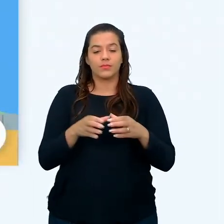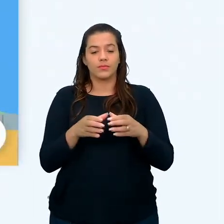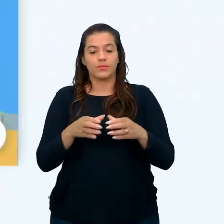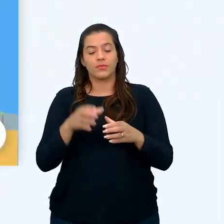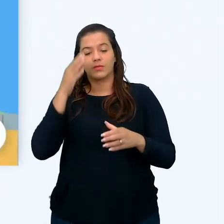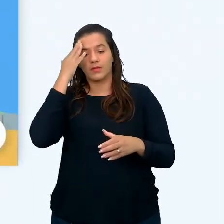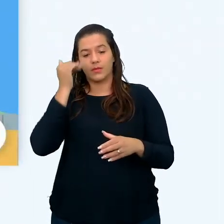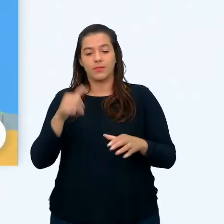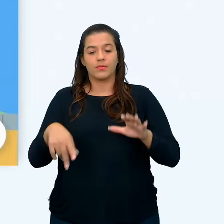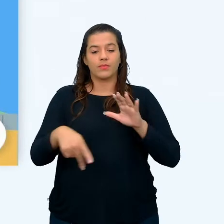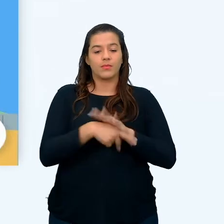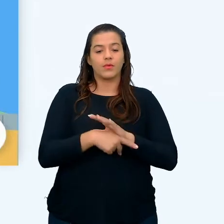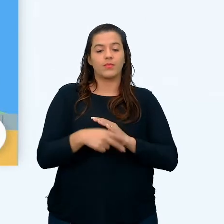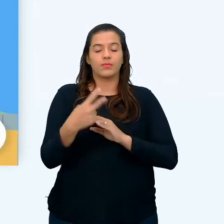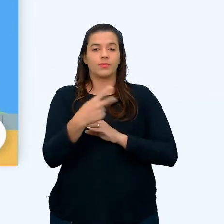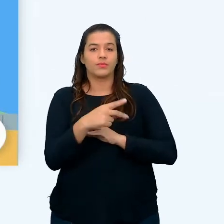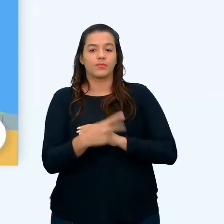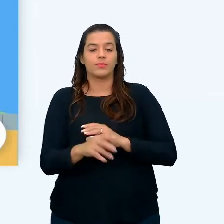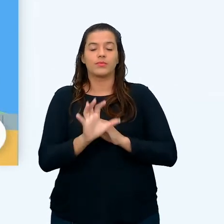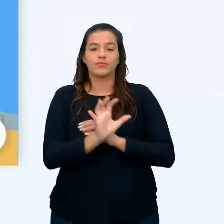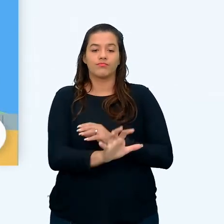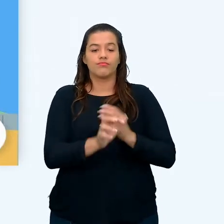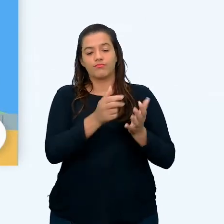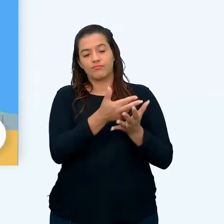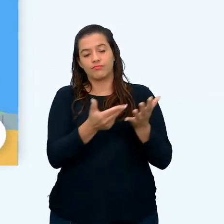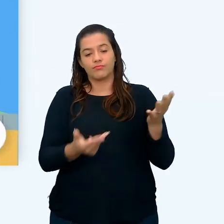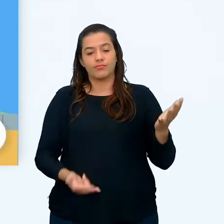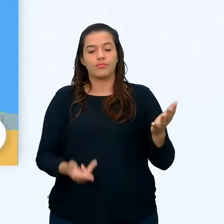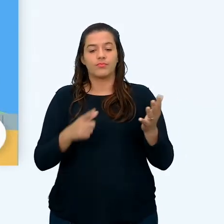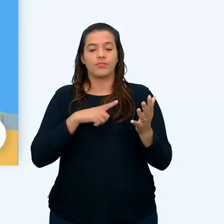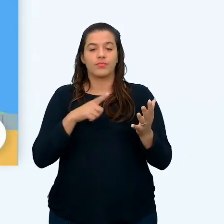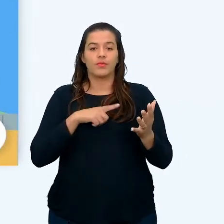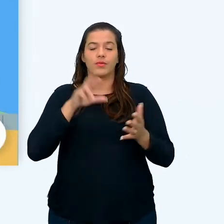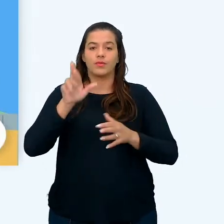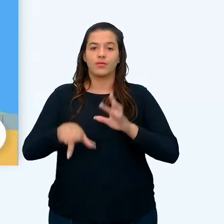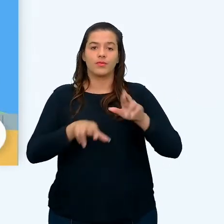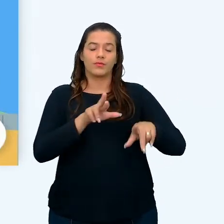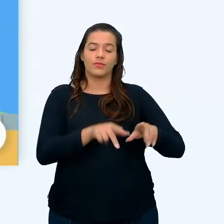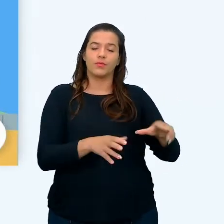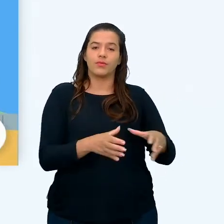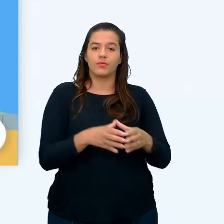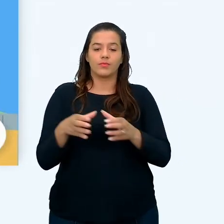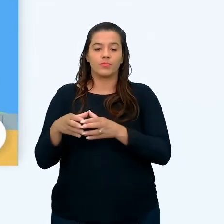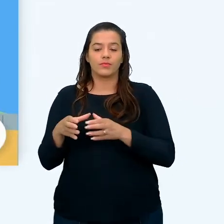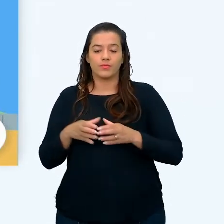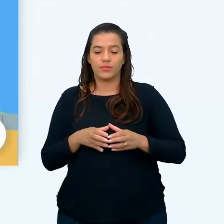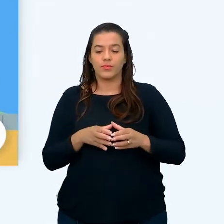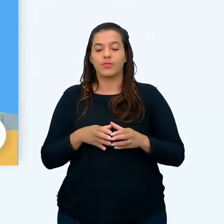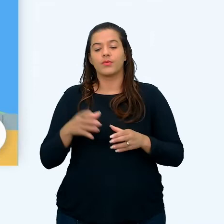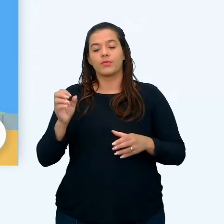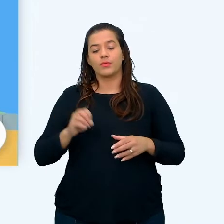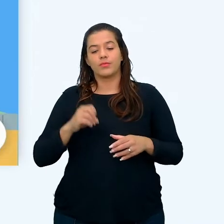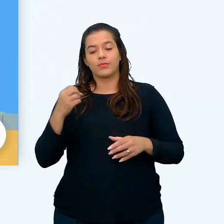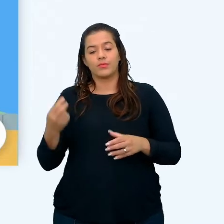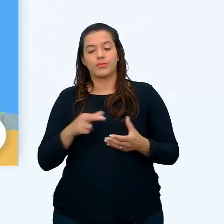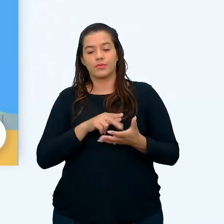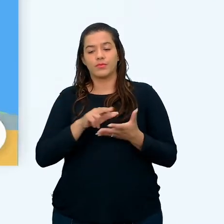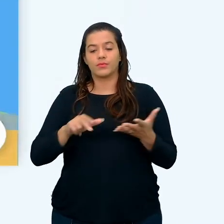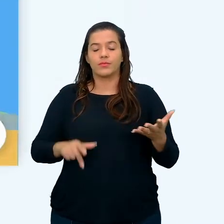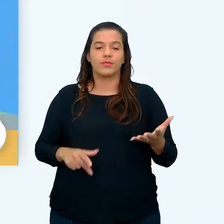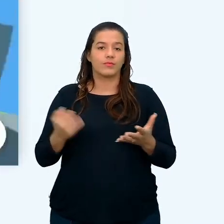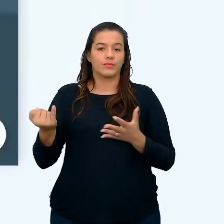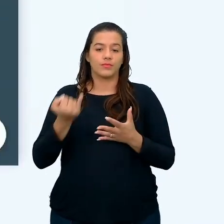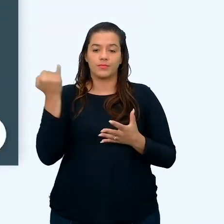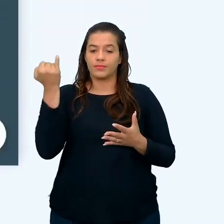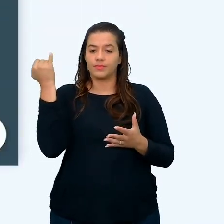daquele grupo ou se ele apresenta características intermediárias entre diferentes grupos ou ainda se apresenta características